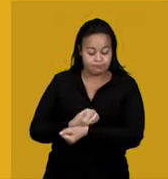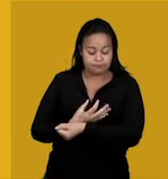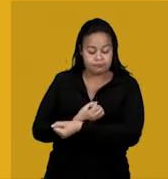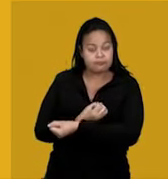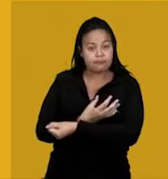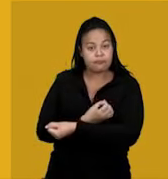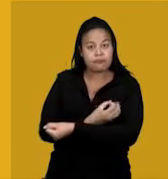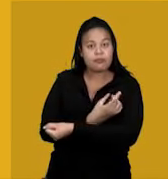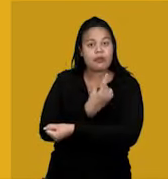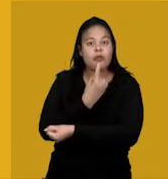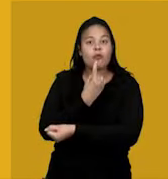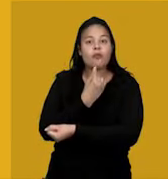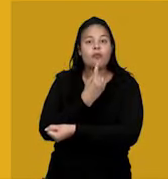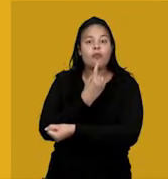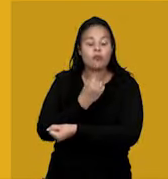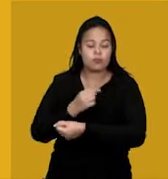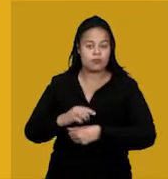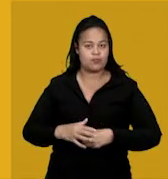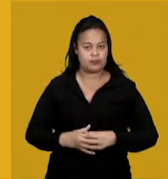sanguíneos.